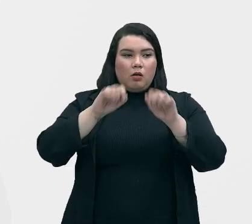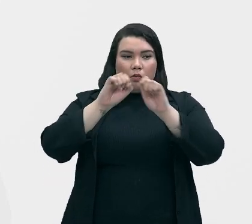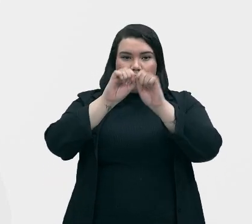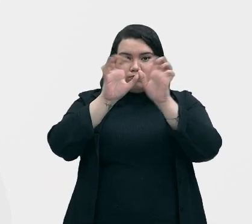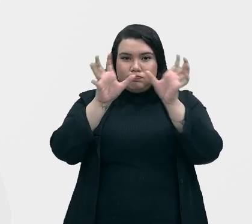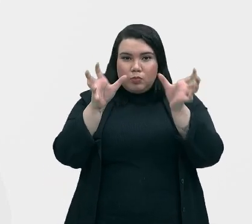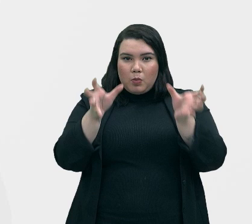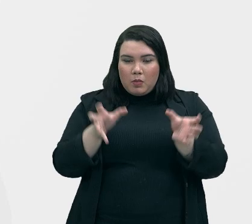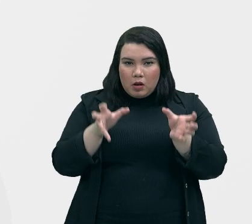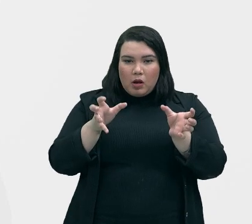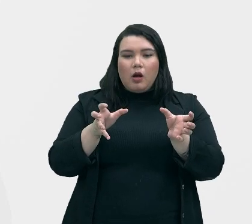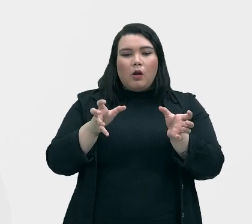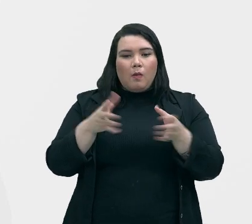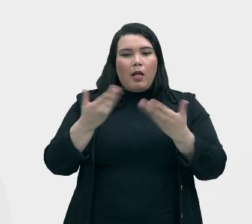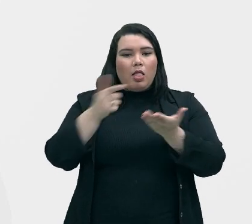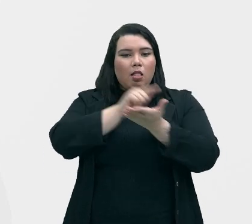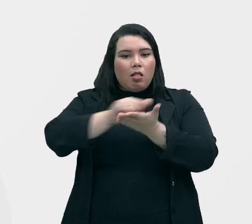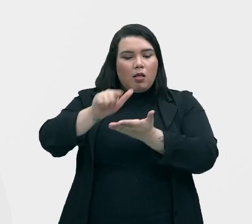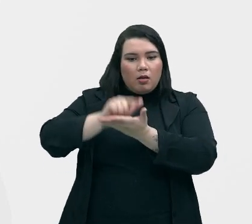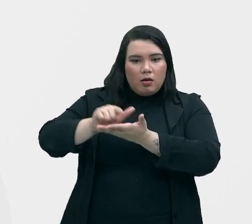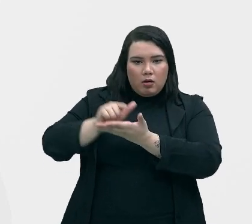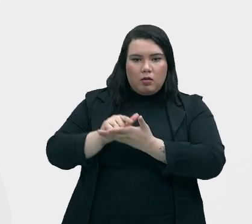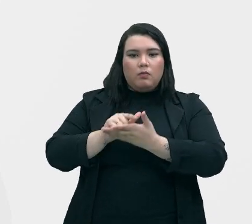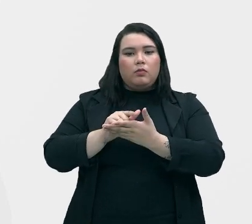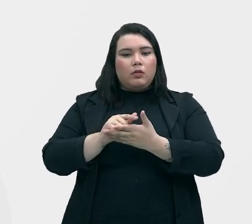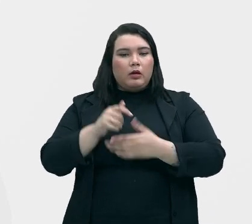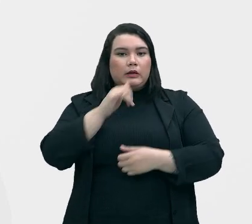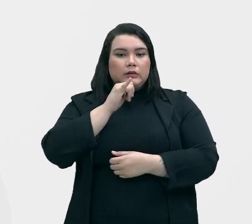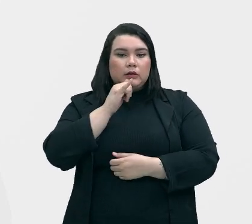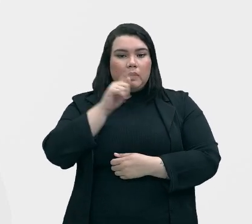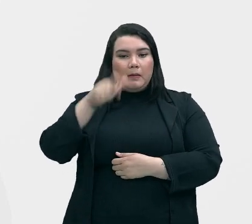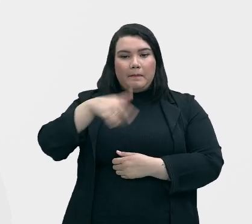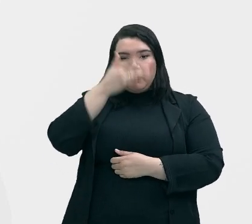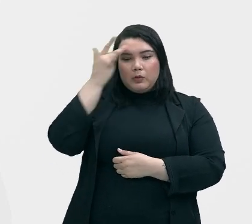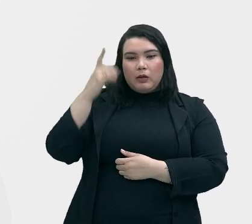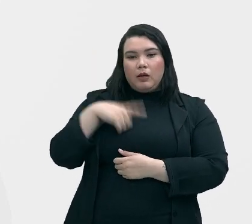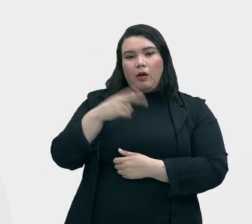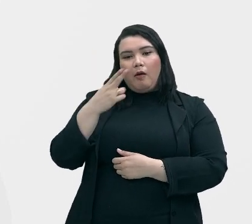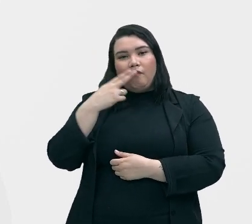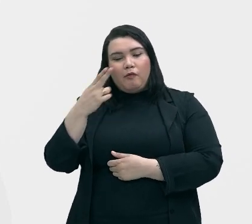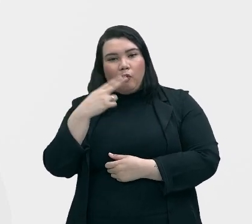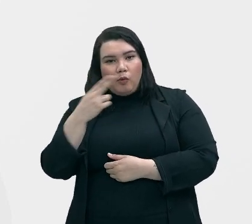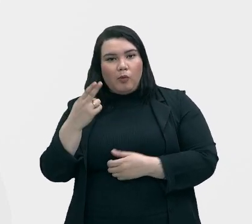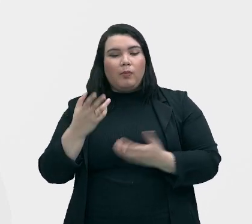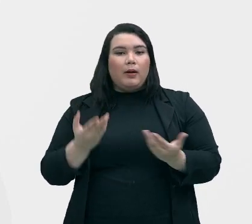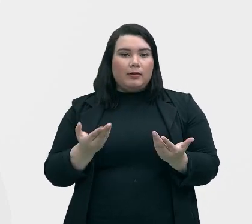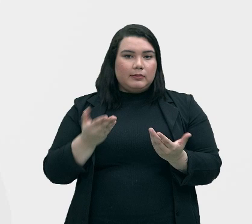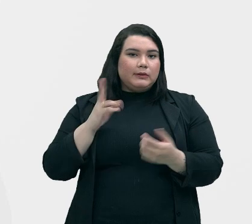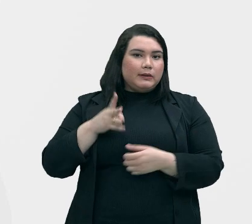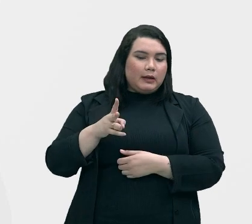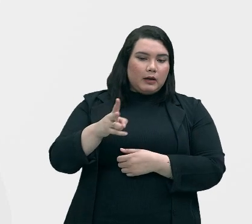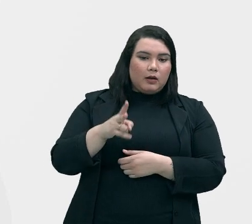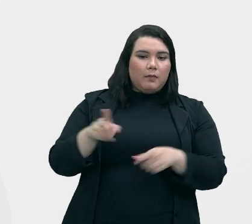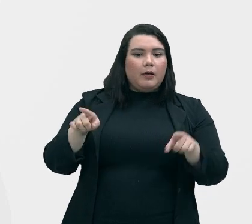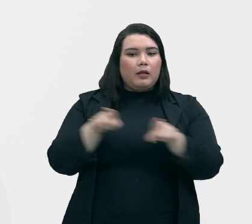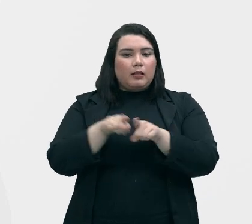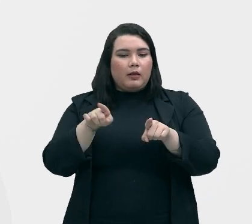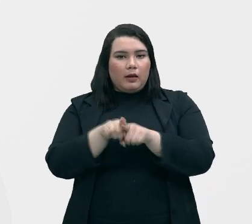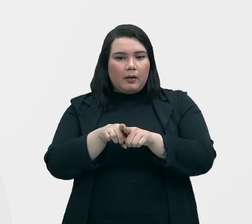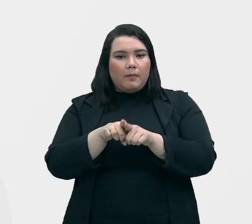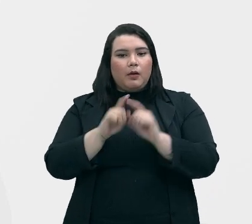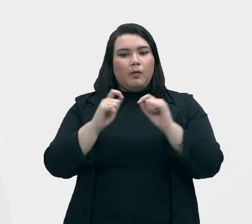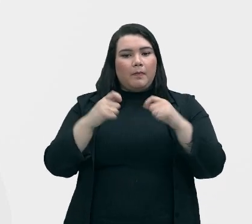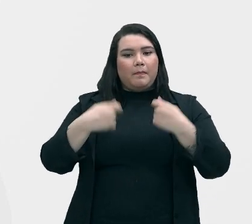e irritação aos pulmões, como, por exemplo, o hábito de fumar, que é péssimo, né? E também aumentar